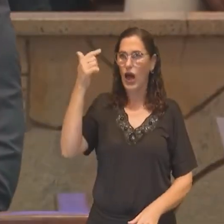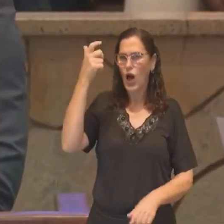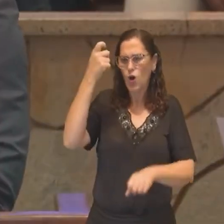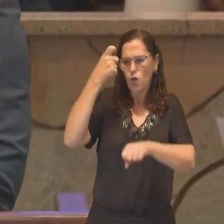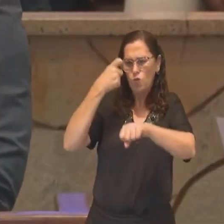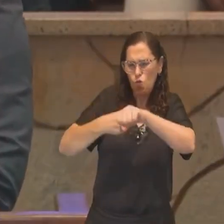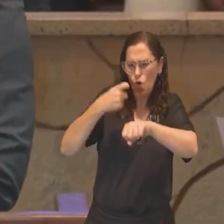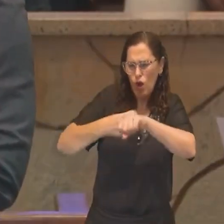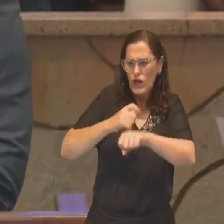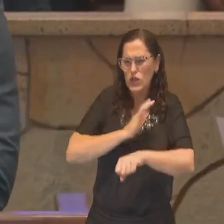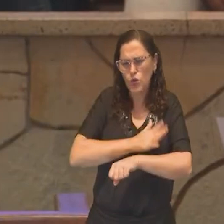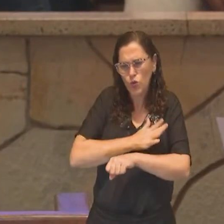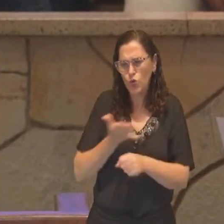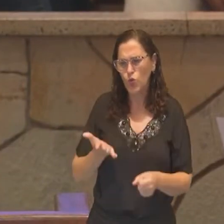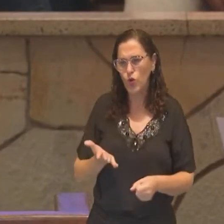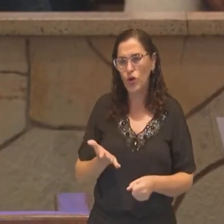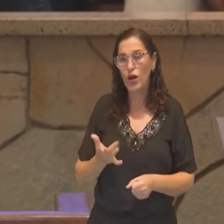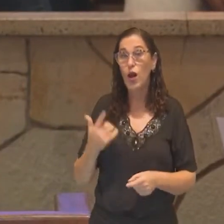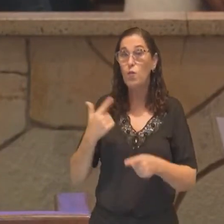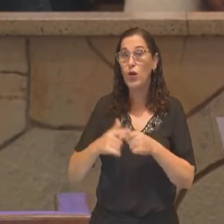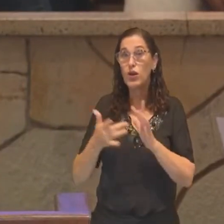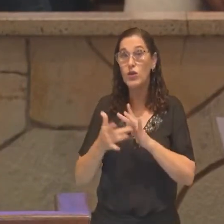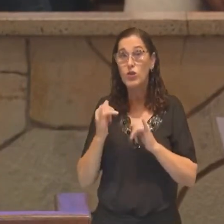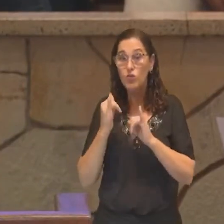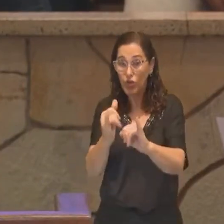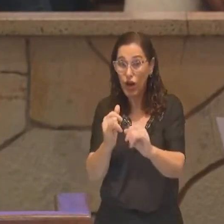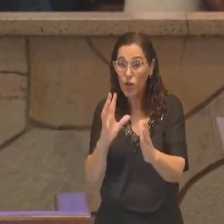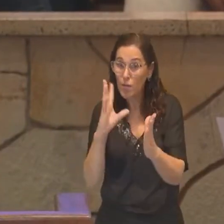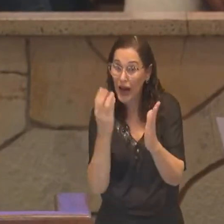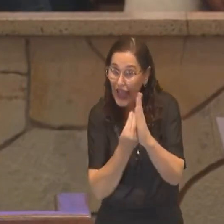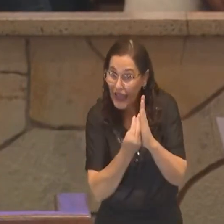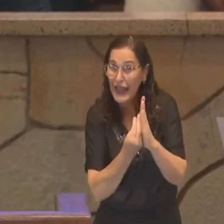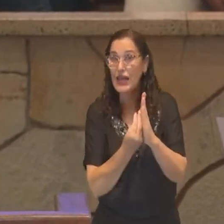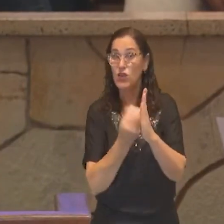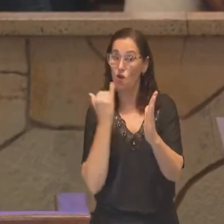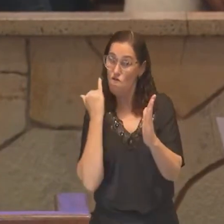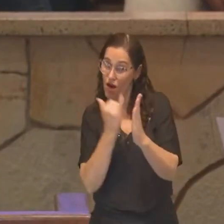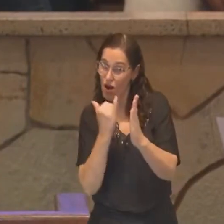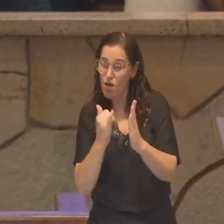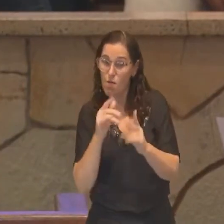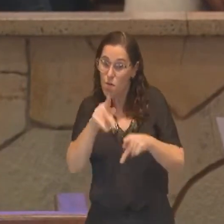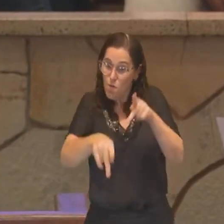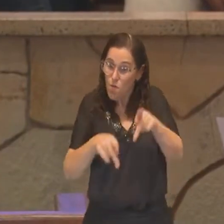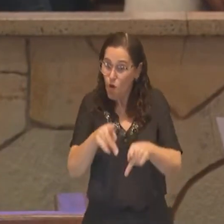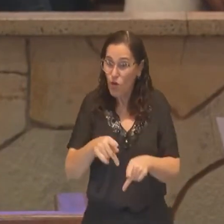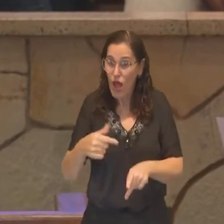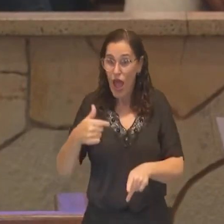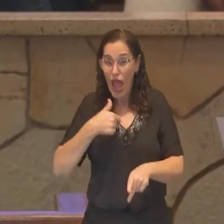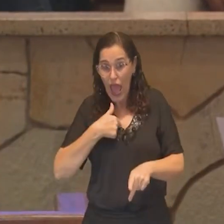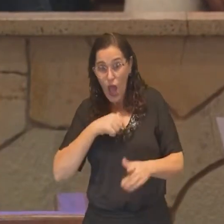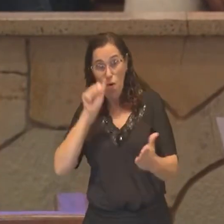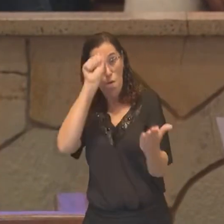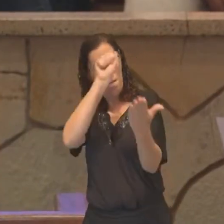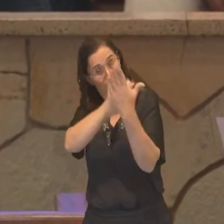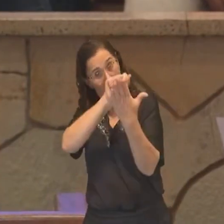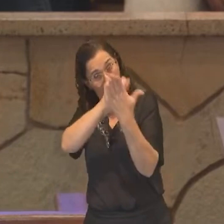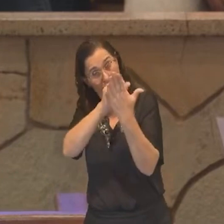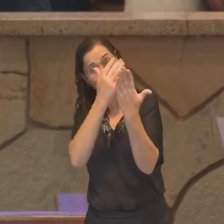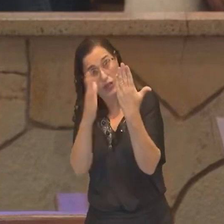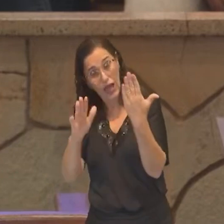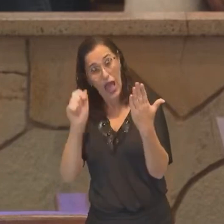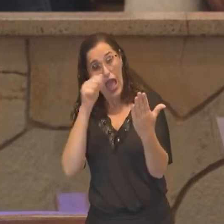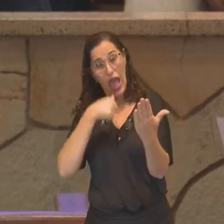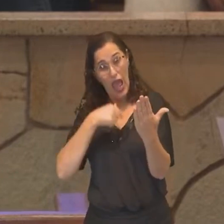nosso coração, porque Jesus está dizendo para aquela igreja, para o seu povo: eu estou à porta, eu